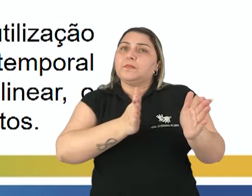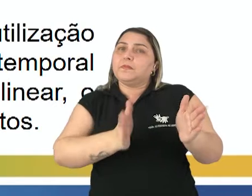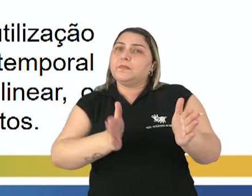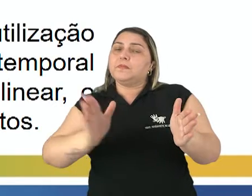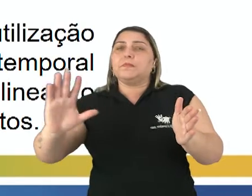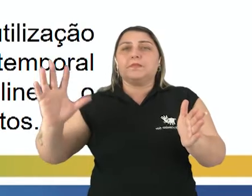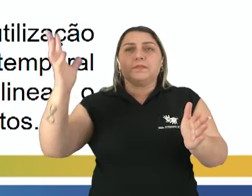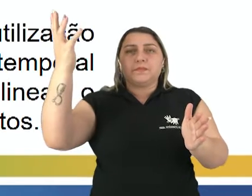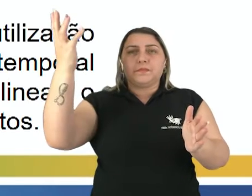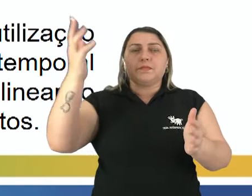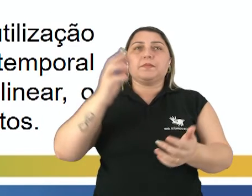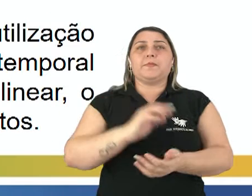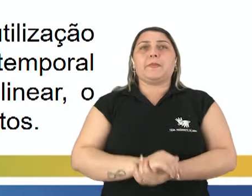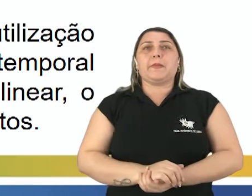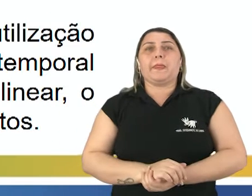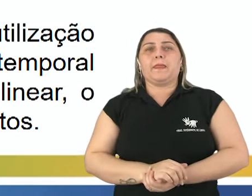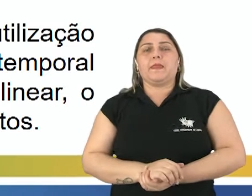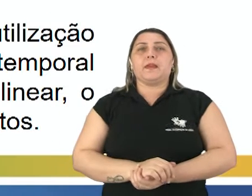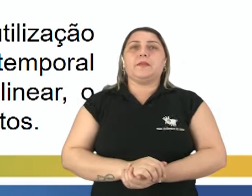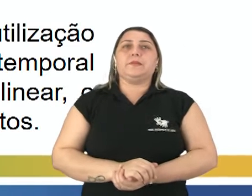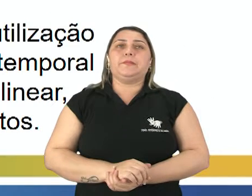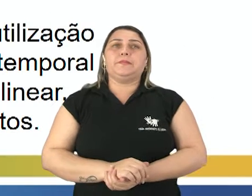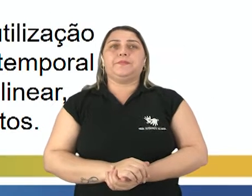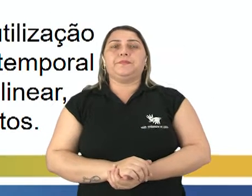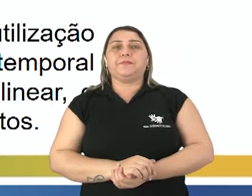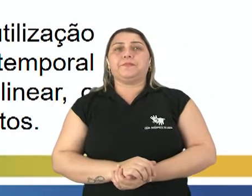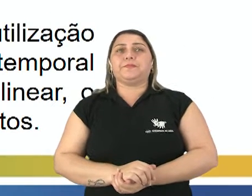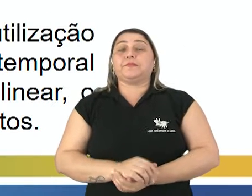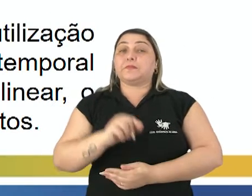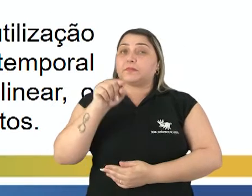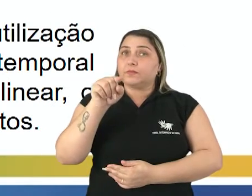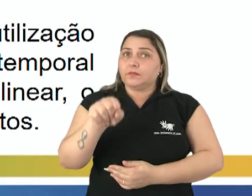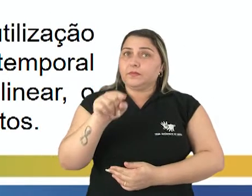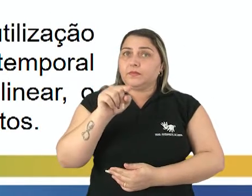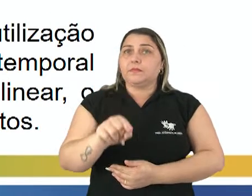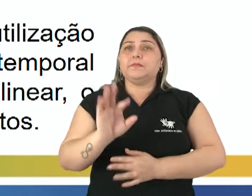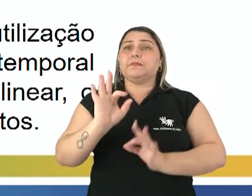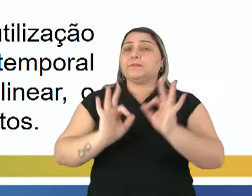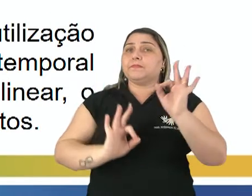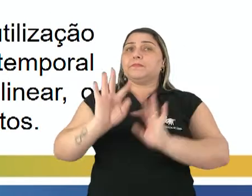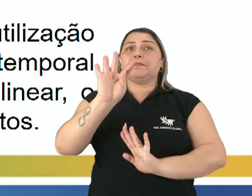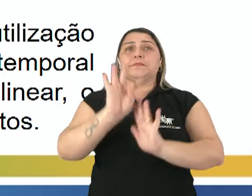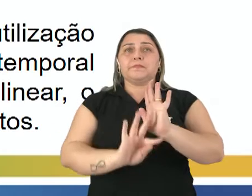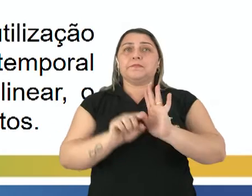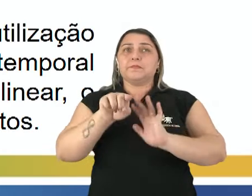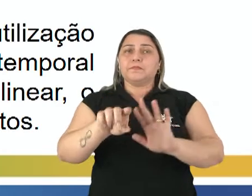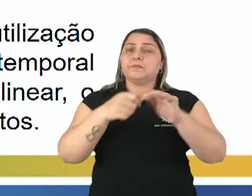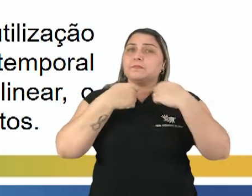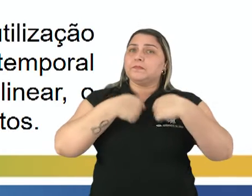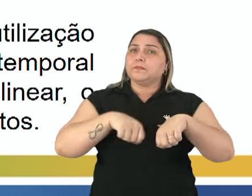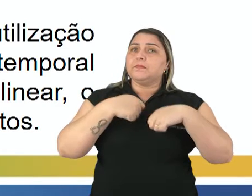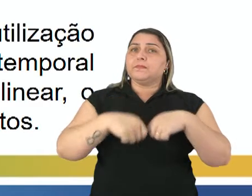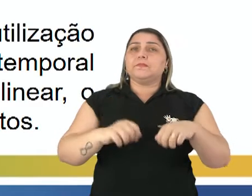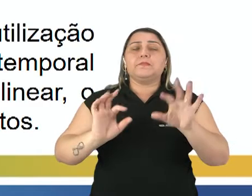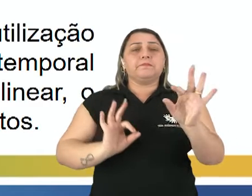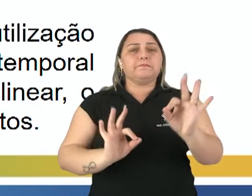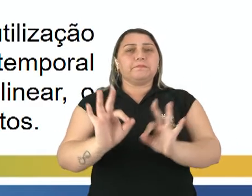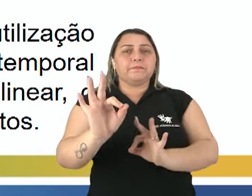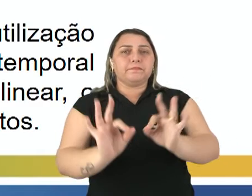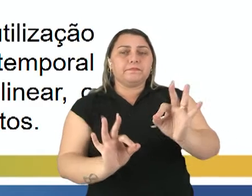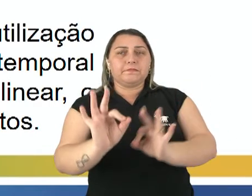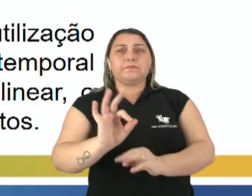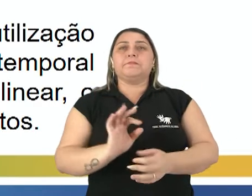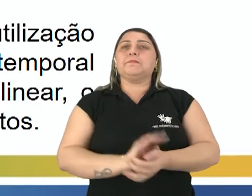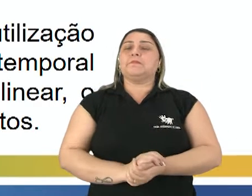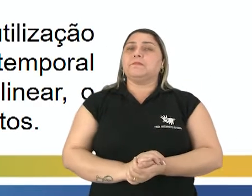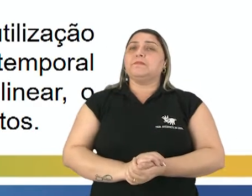da sequência de fatos. Ou seja, quando você vai construir um texto, você precisa de toda uma organização. E